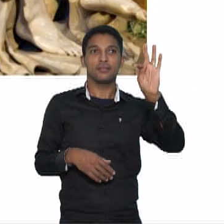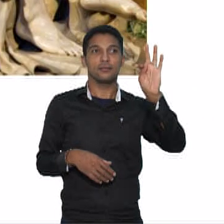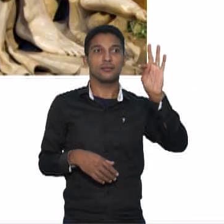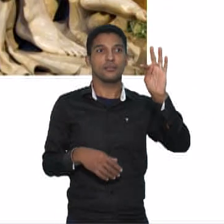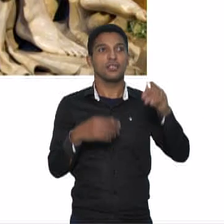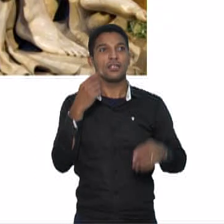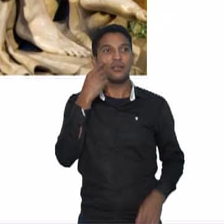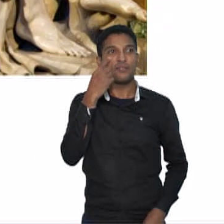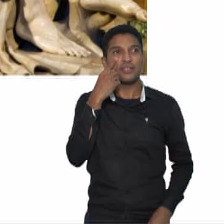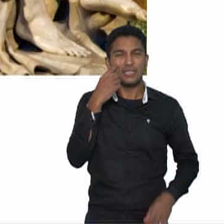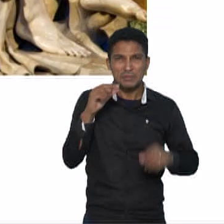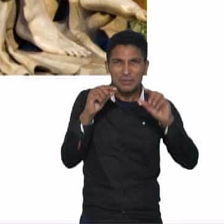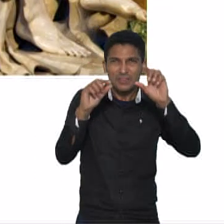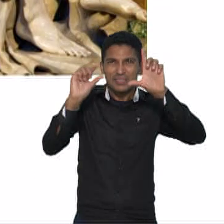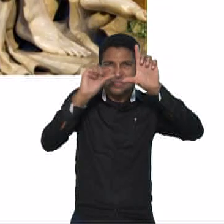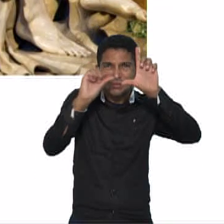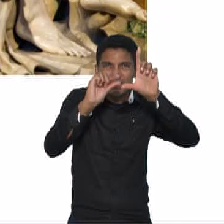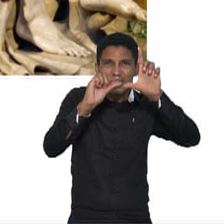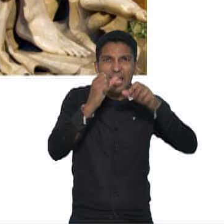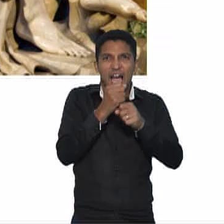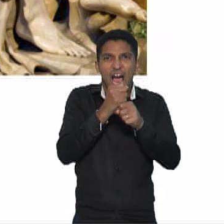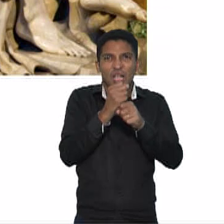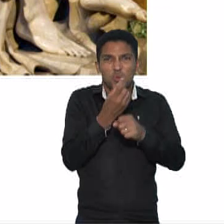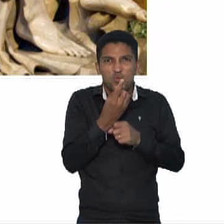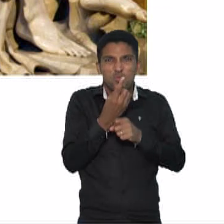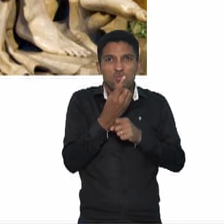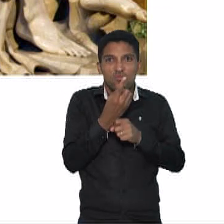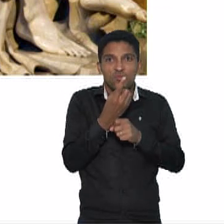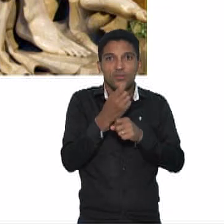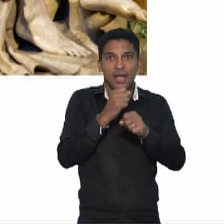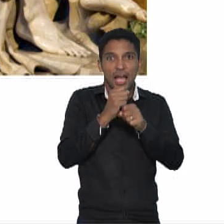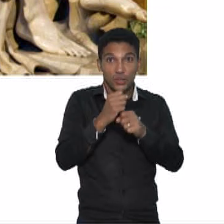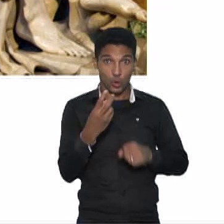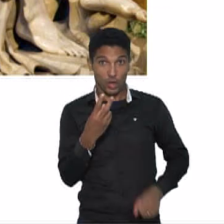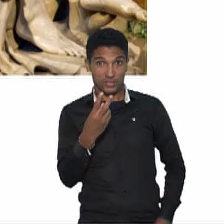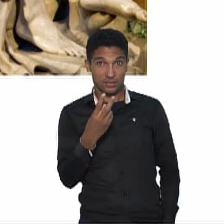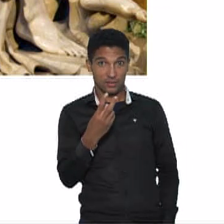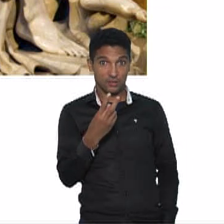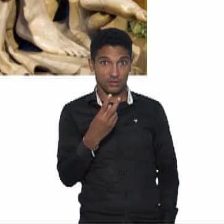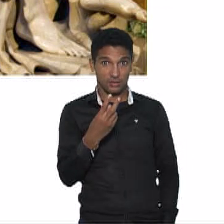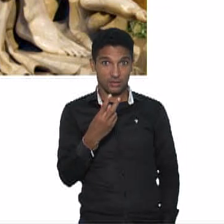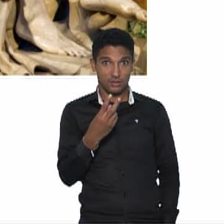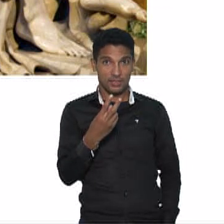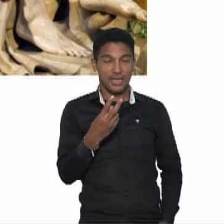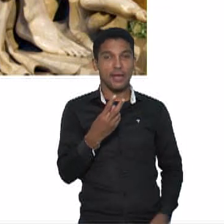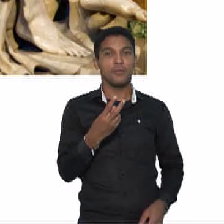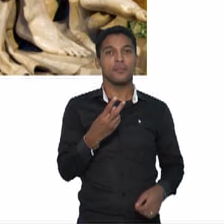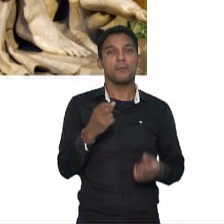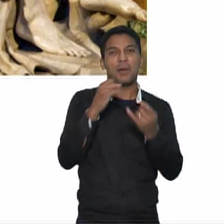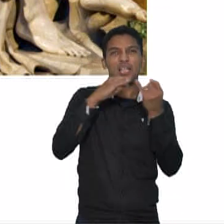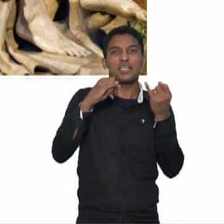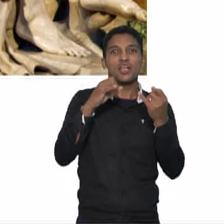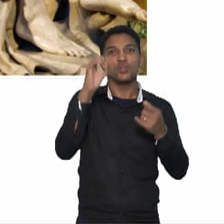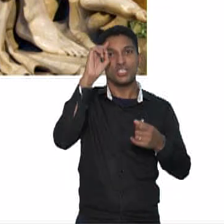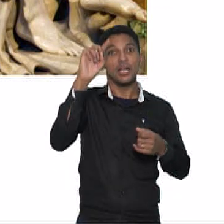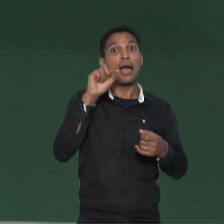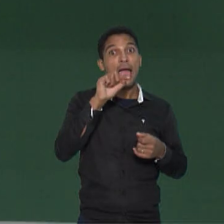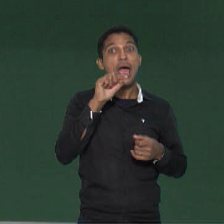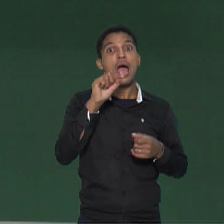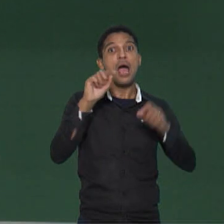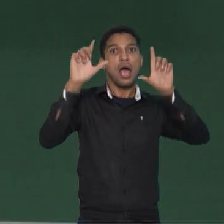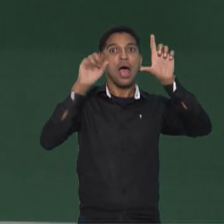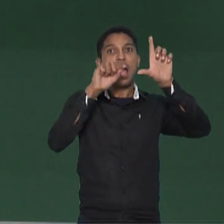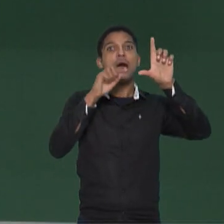ano 1, né? Ano 2, né? A Revolução, como se fosse a data de morte dele, né? E ano 2 por quê?